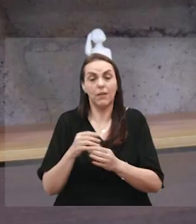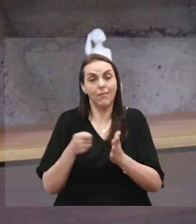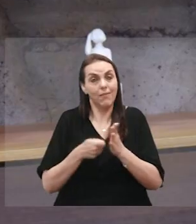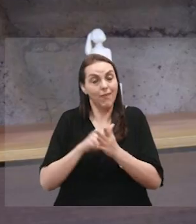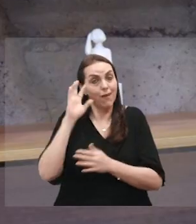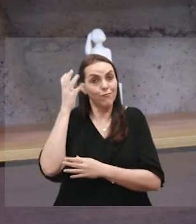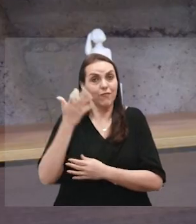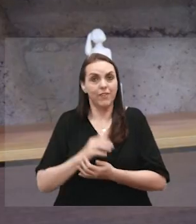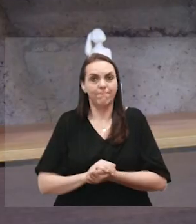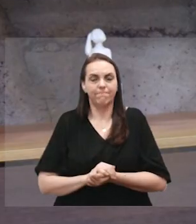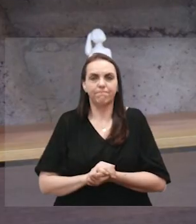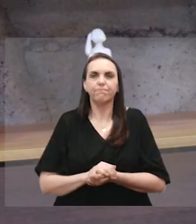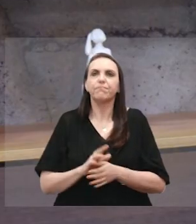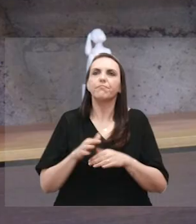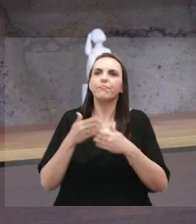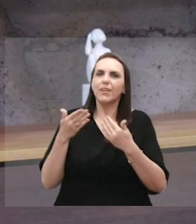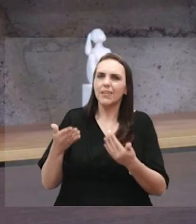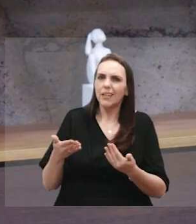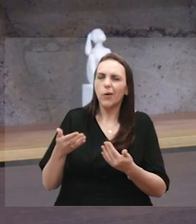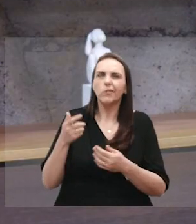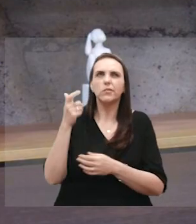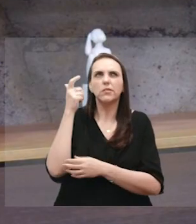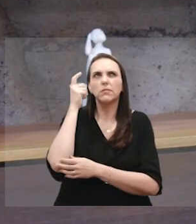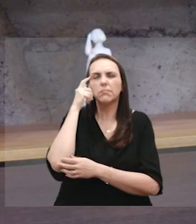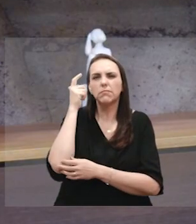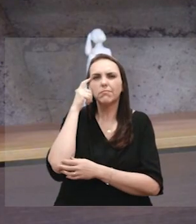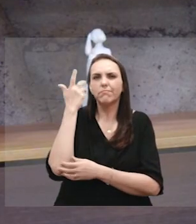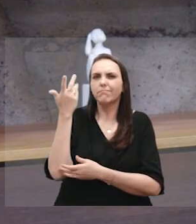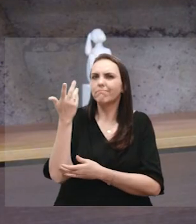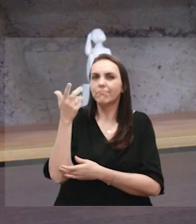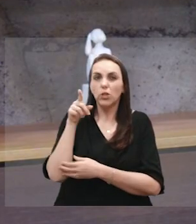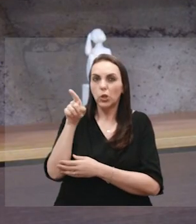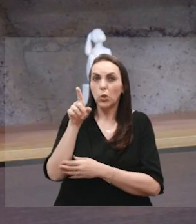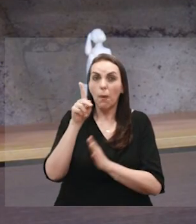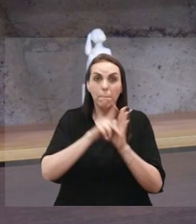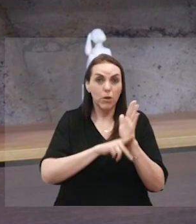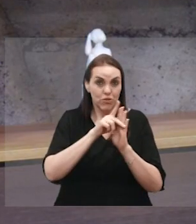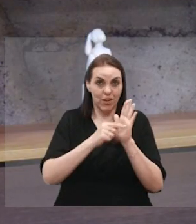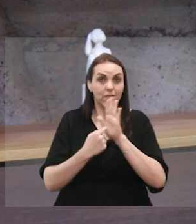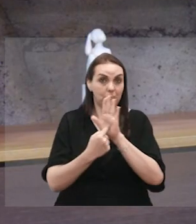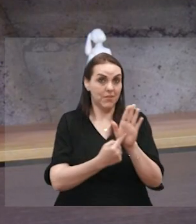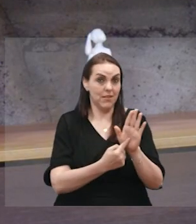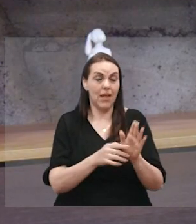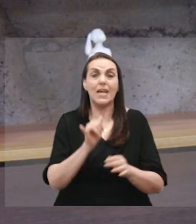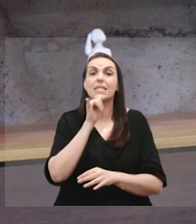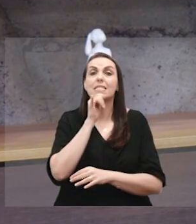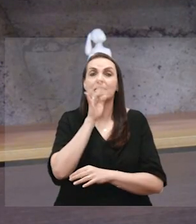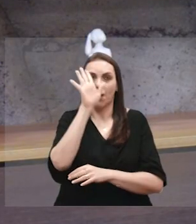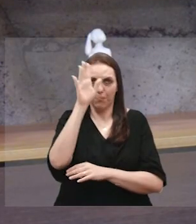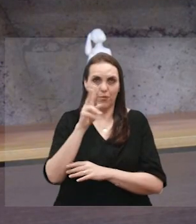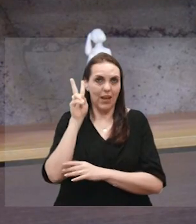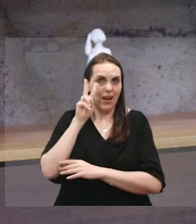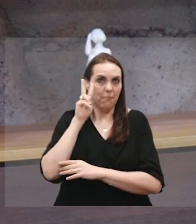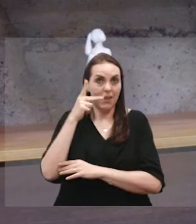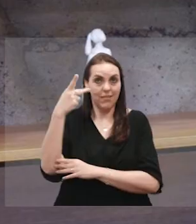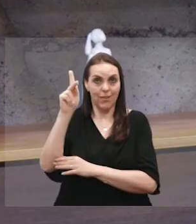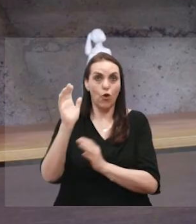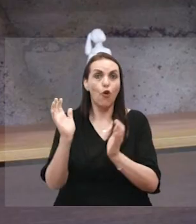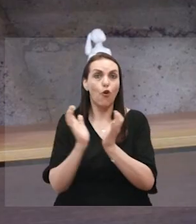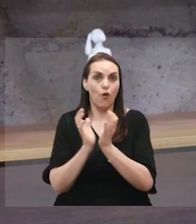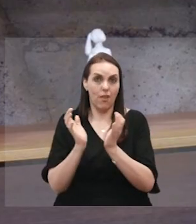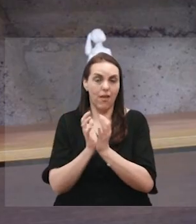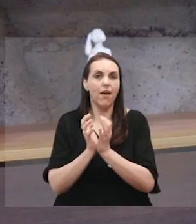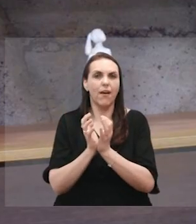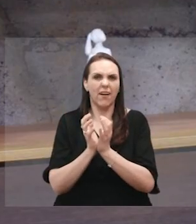Mas a propósito que o senhor toca nisso, ele passa pela cabeça apresentar algum projeto. Eu vou lembrar, por exemplo, do seu